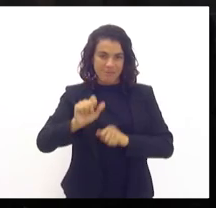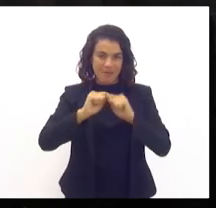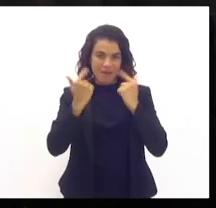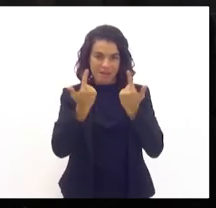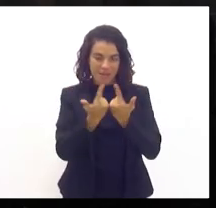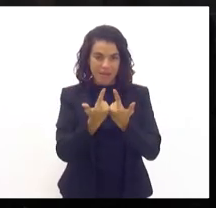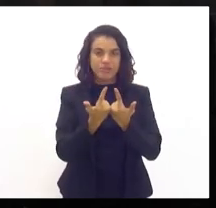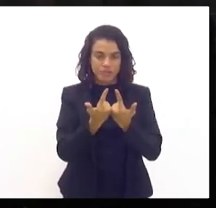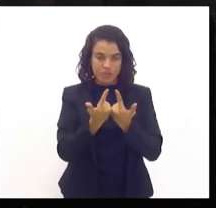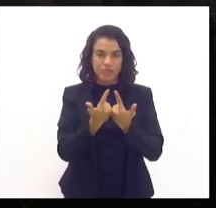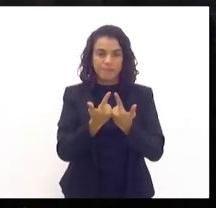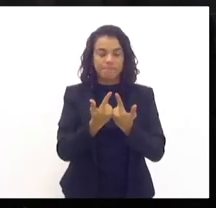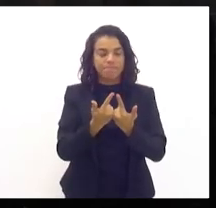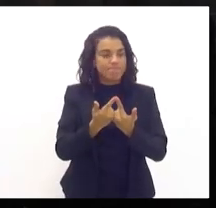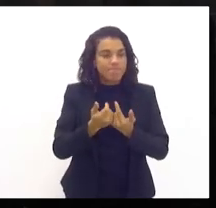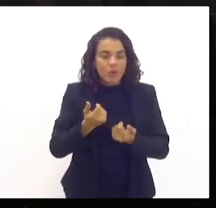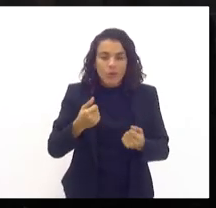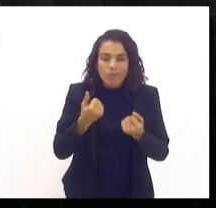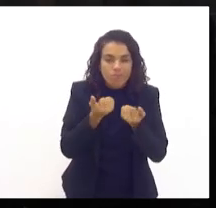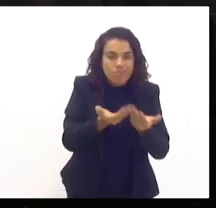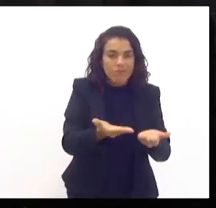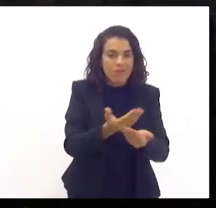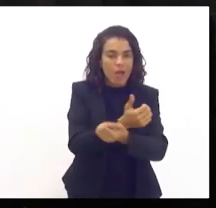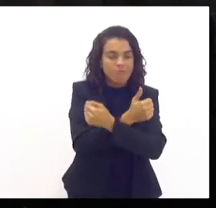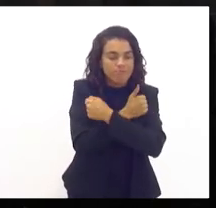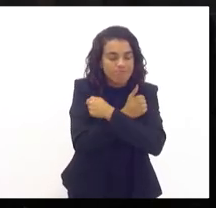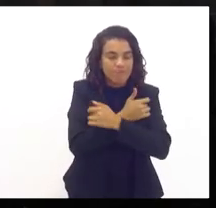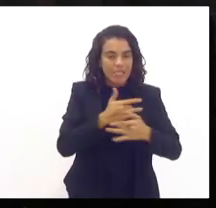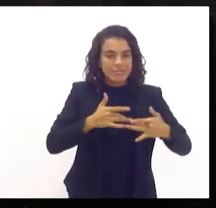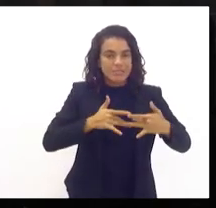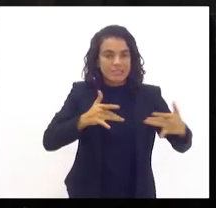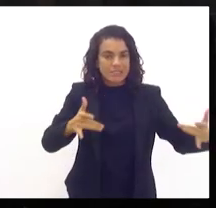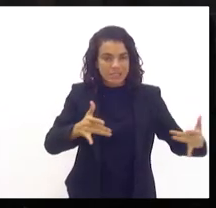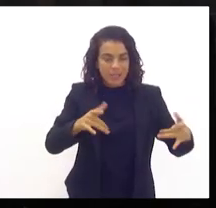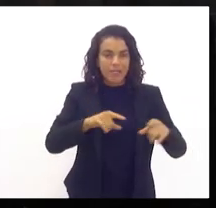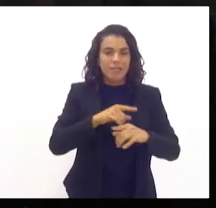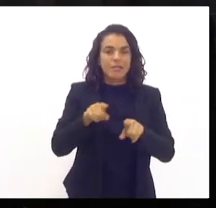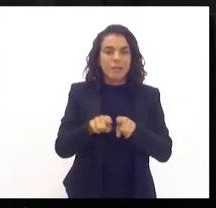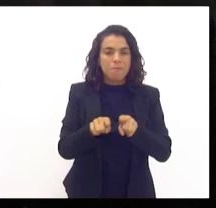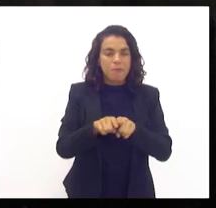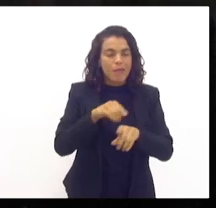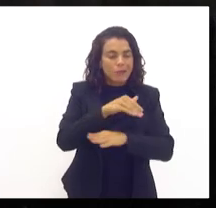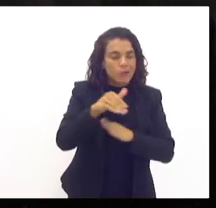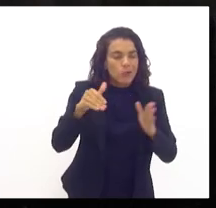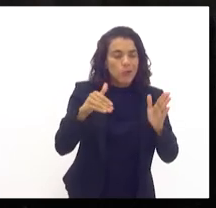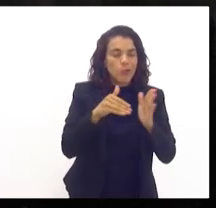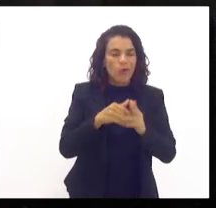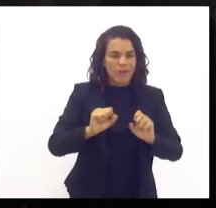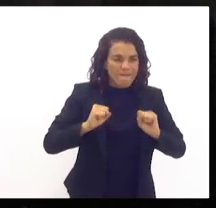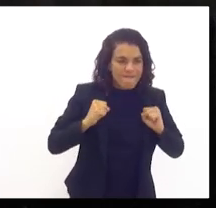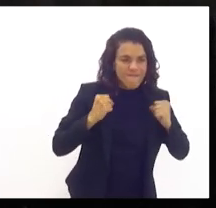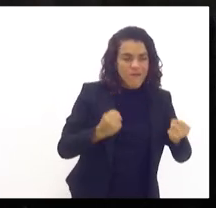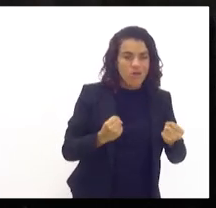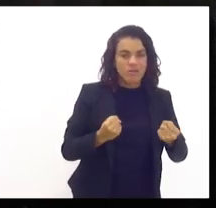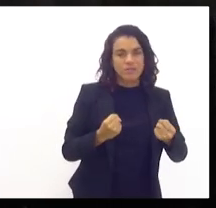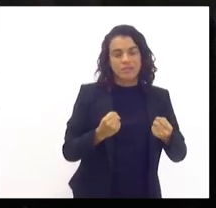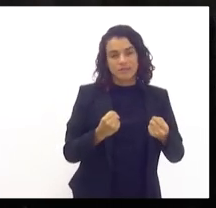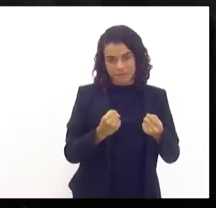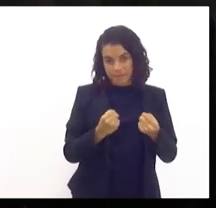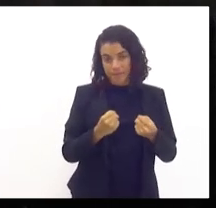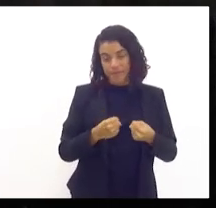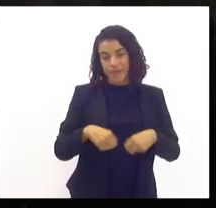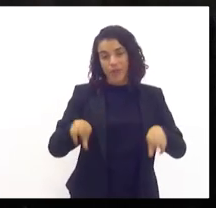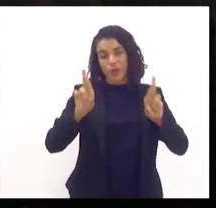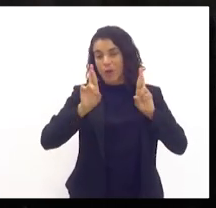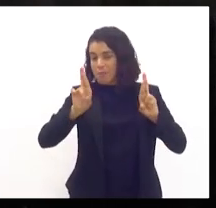nome, te deixar um abraço e toda a minha solidariedade, todo o meu afeto, toda a força. E que